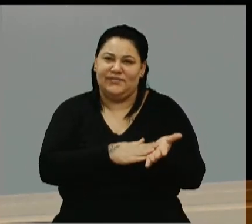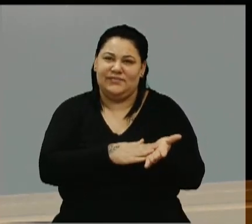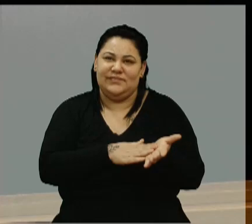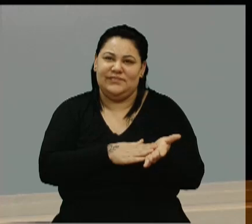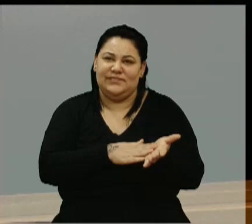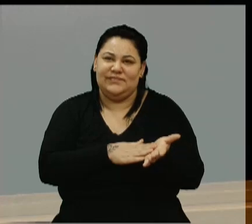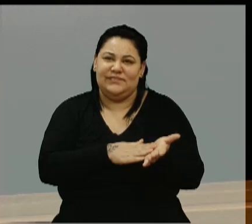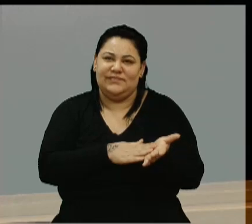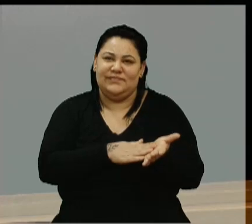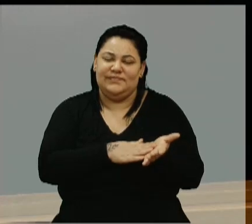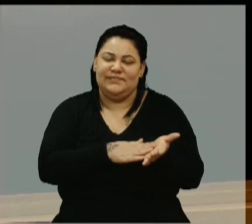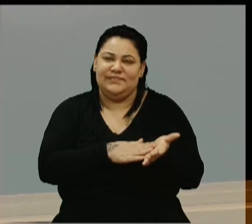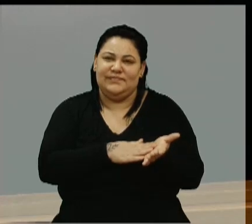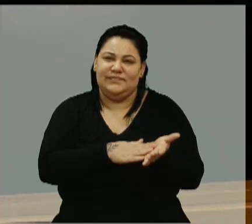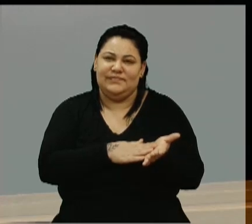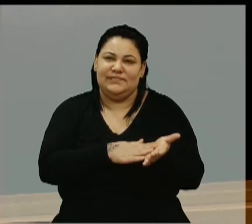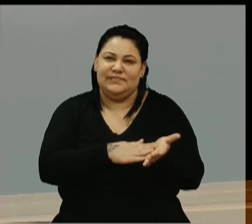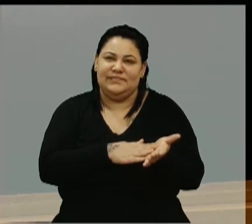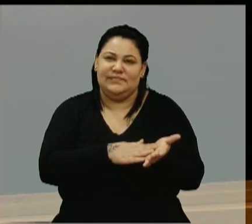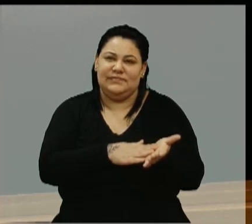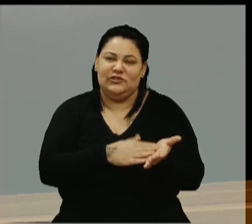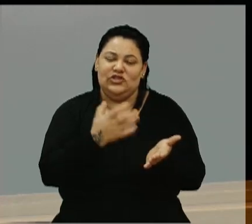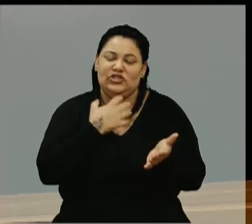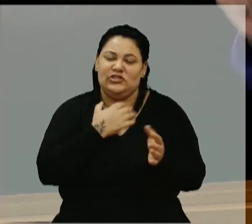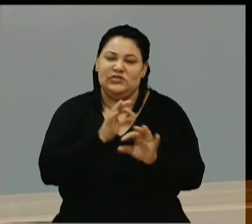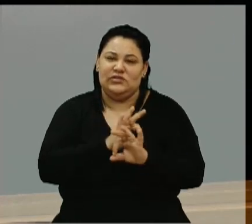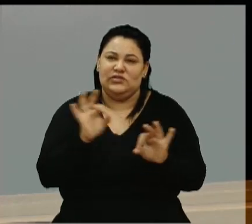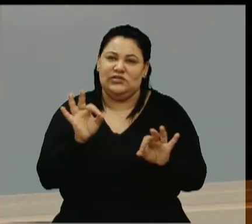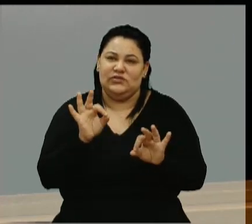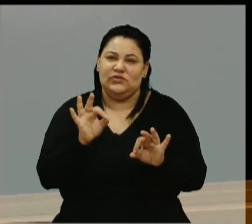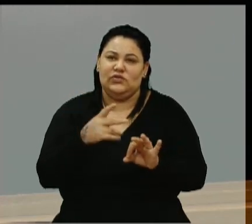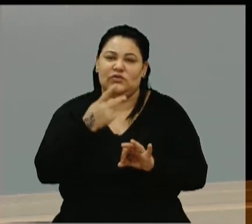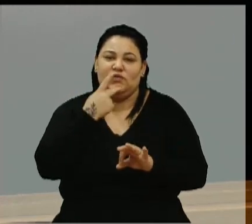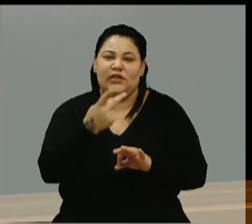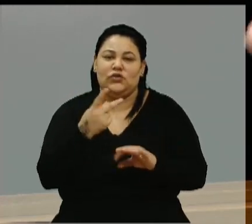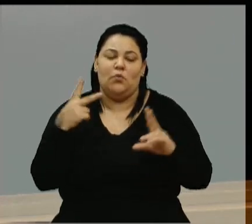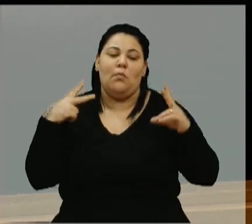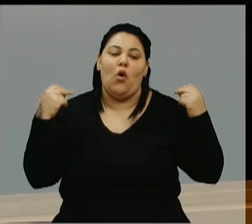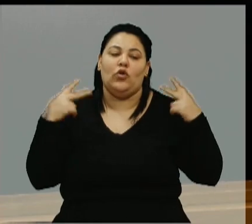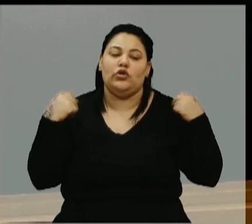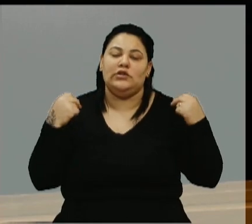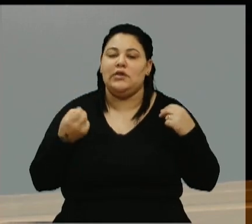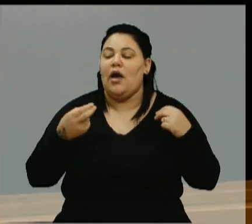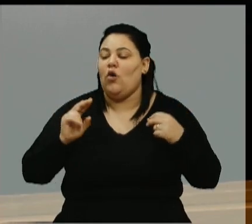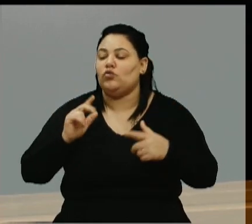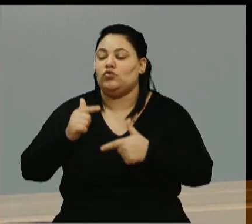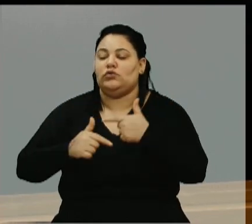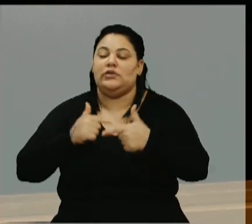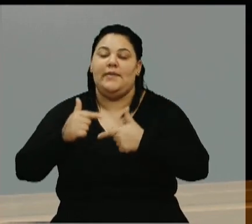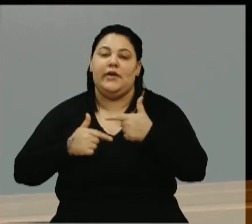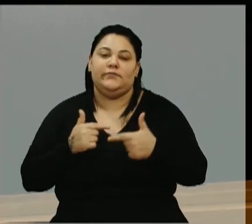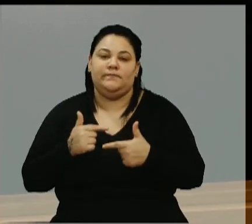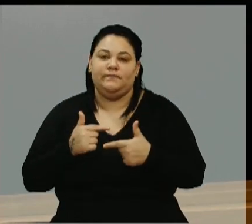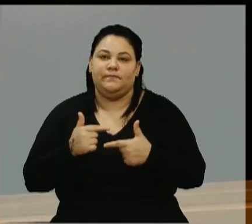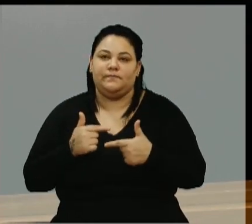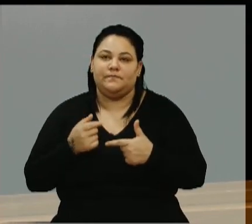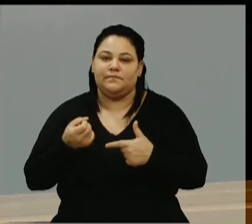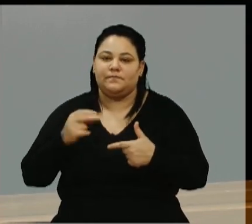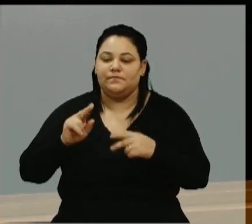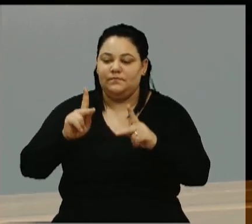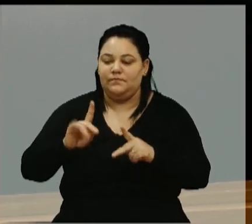por esses ônibus. De forma alguma eu estou falando do motorista ou do trabalhador ou daquele que tem